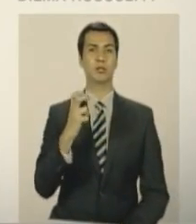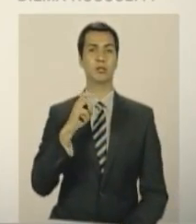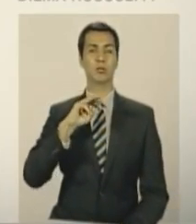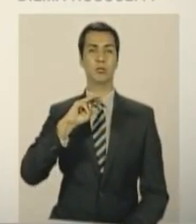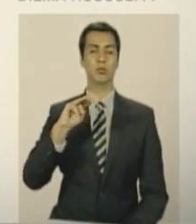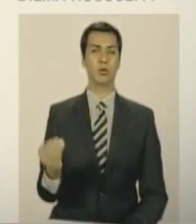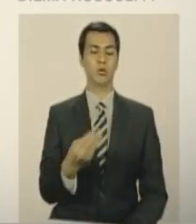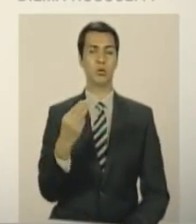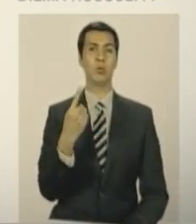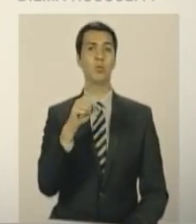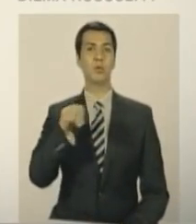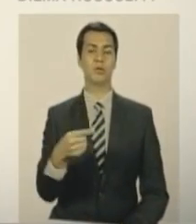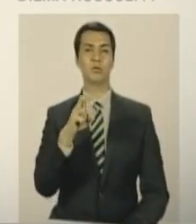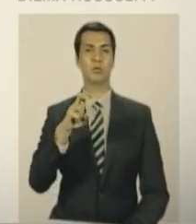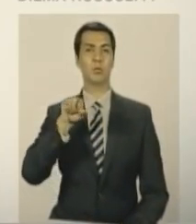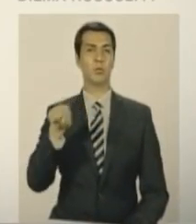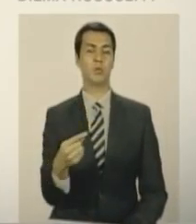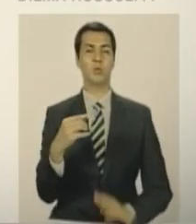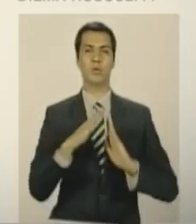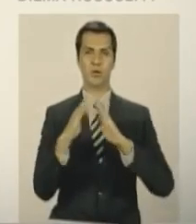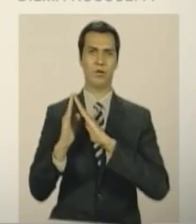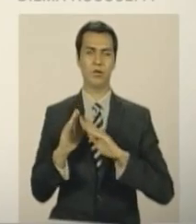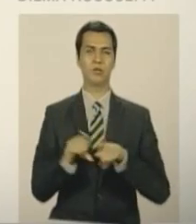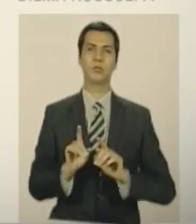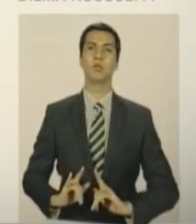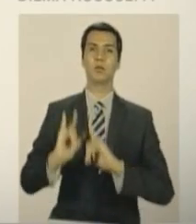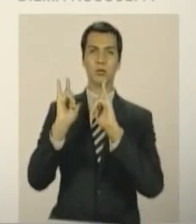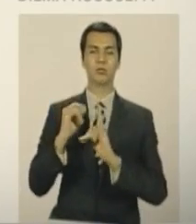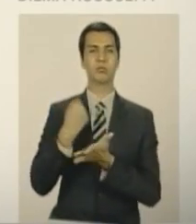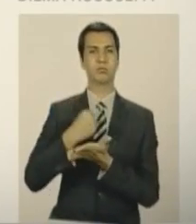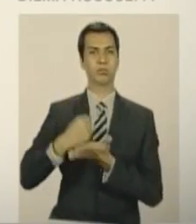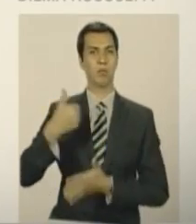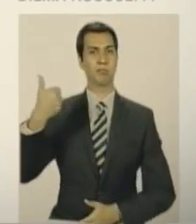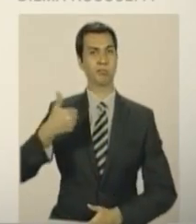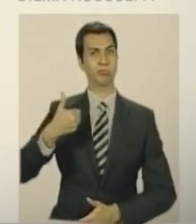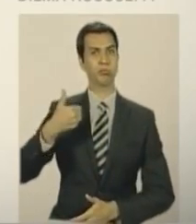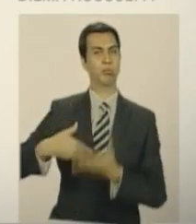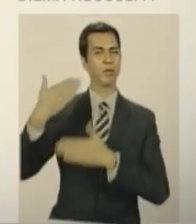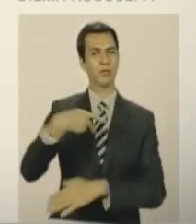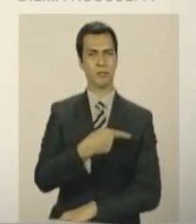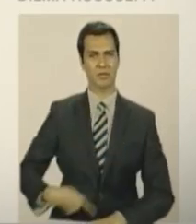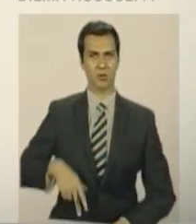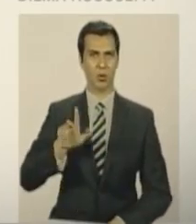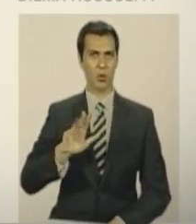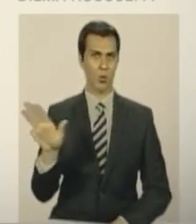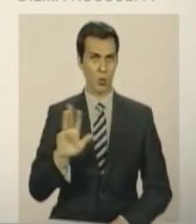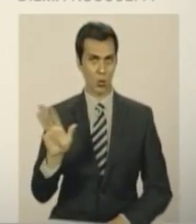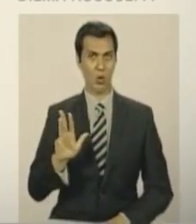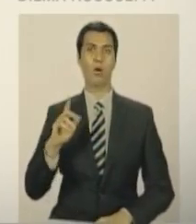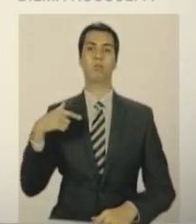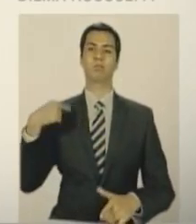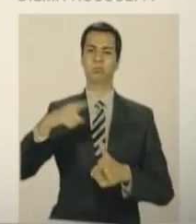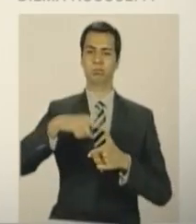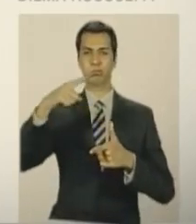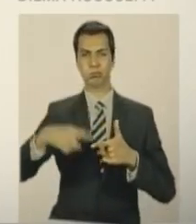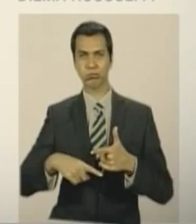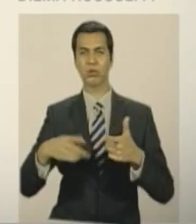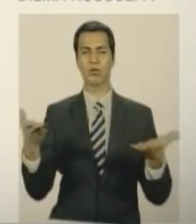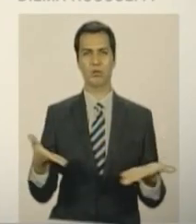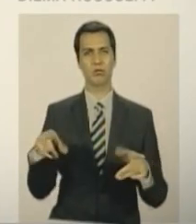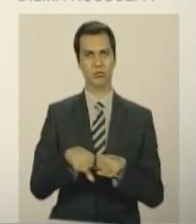contratados na primeira fase do programa no governo do presidente Lula. Além disso, também em 2011 já